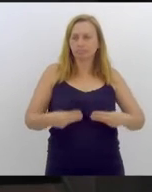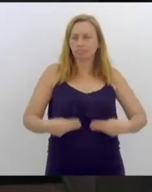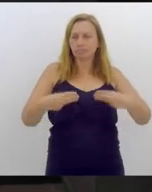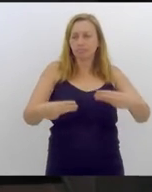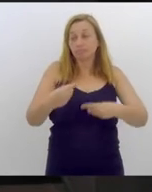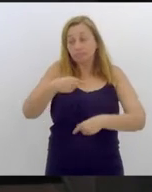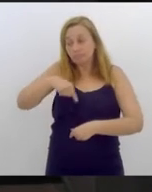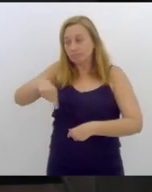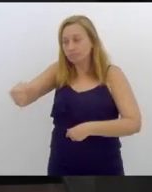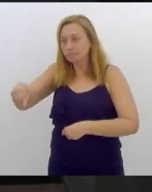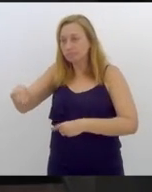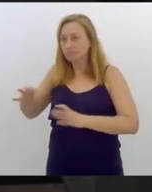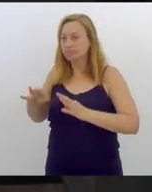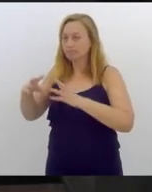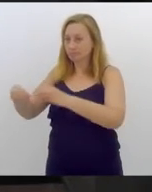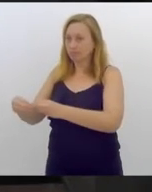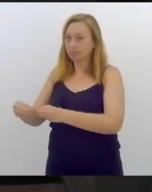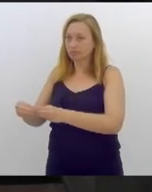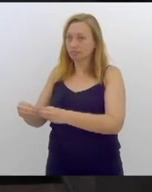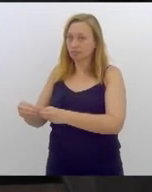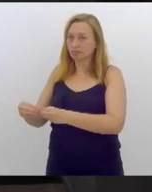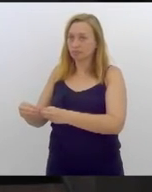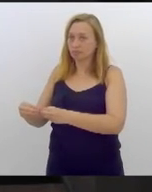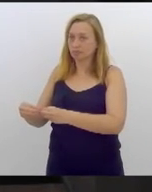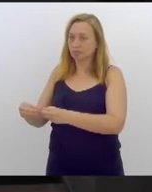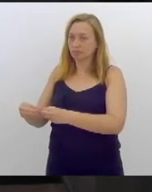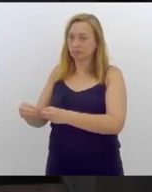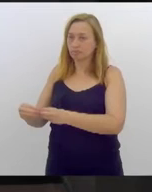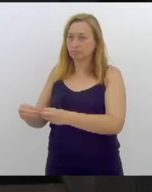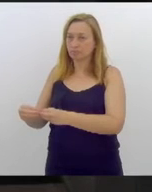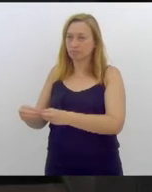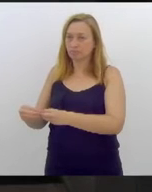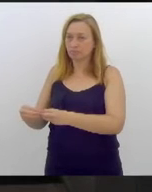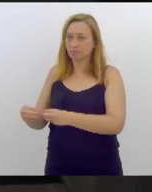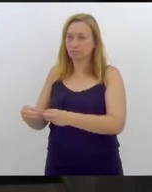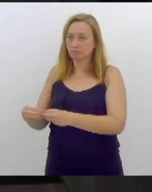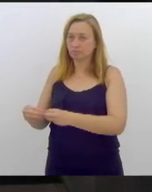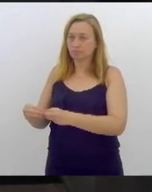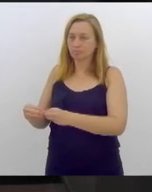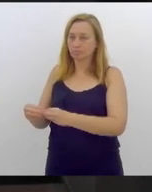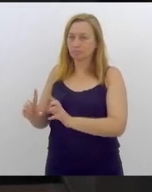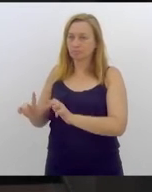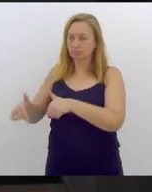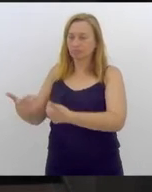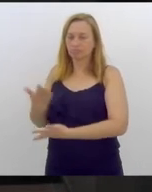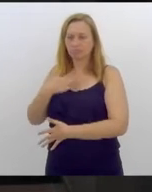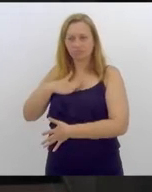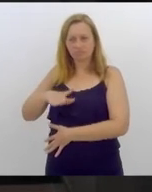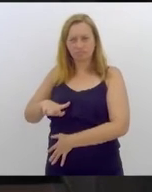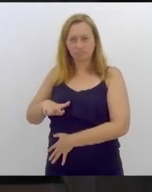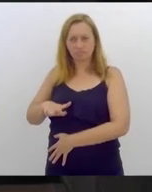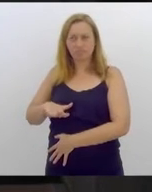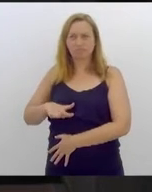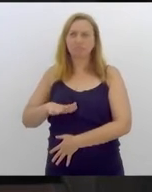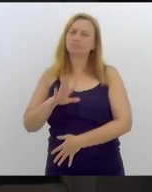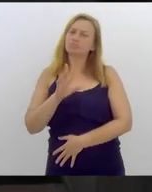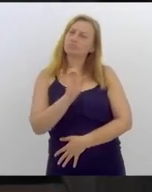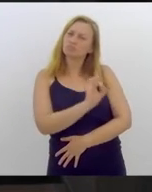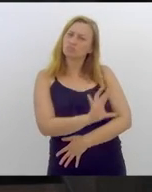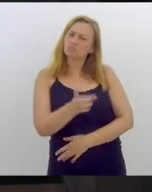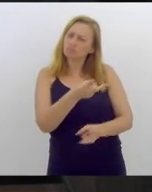para que tudo se desse de forma tranquila então tô falando sobre